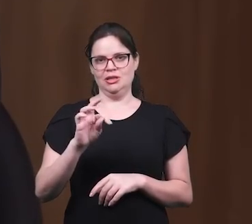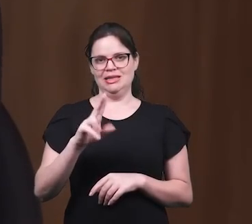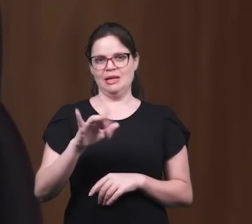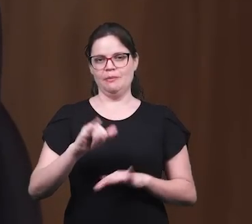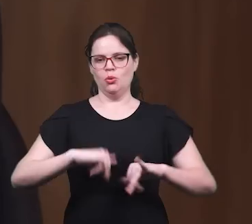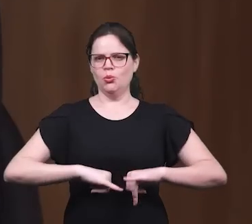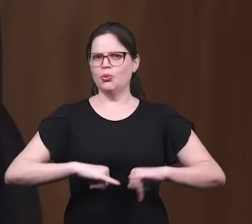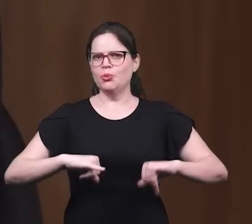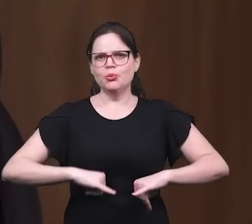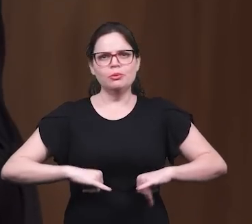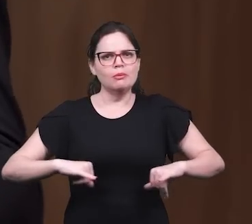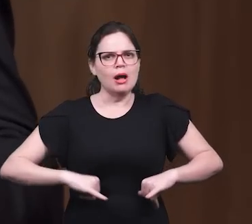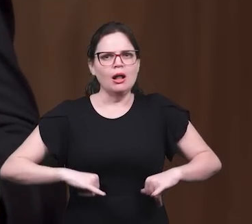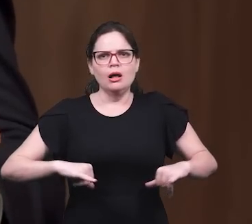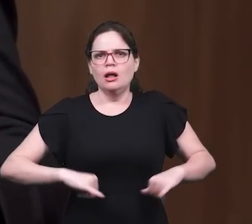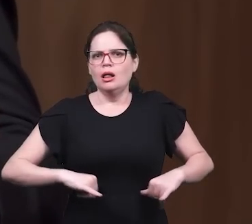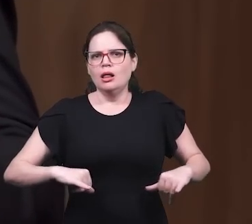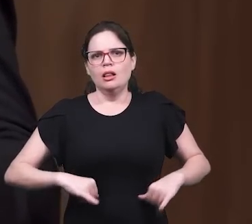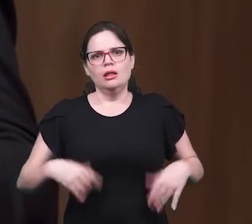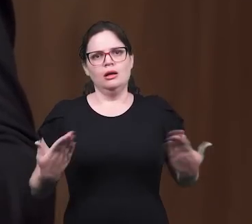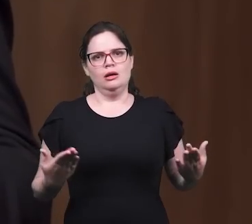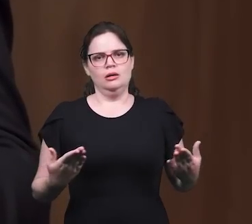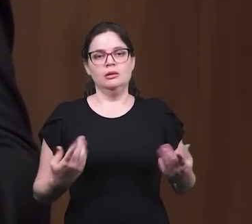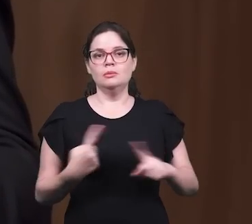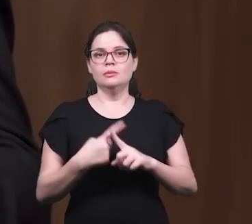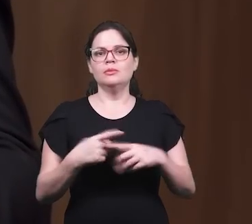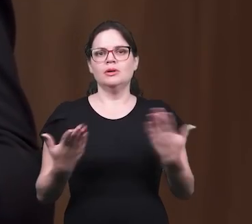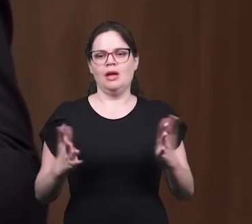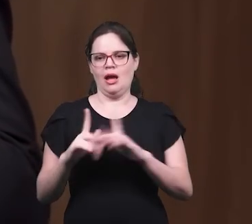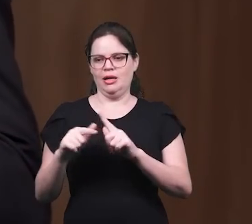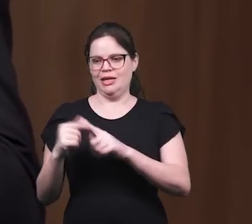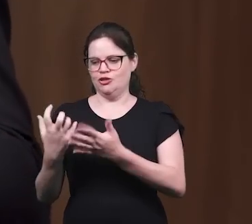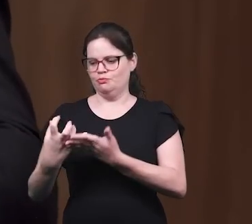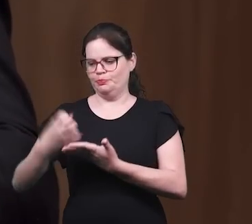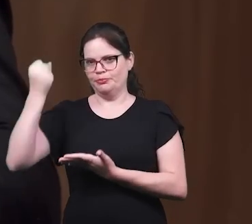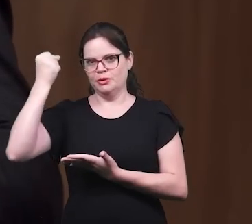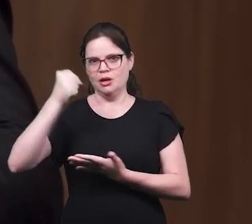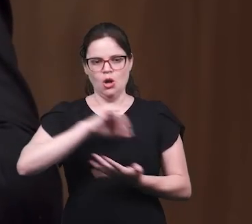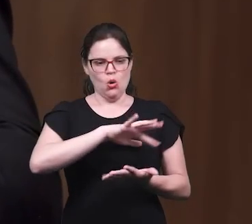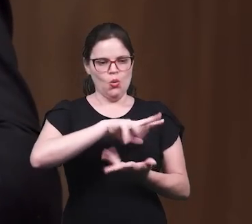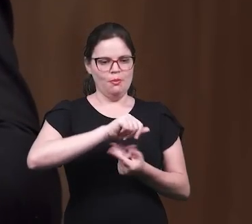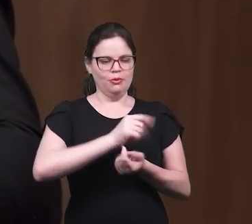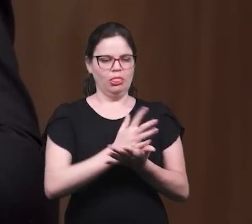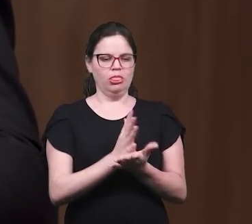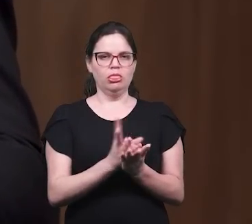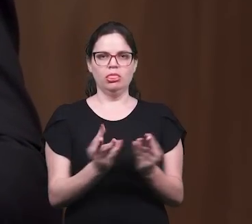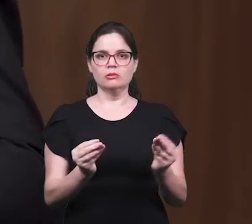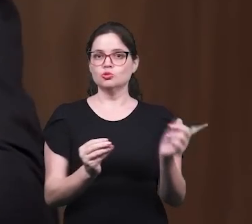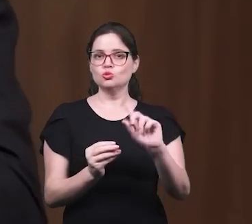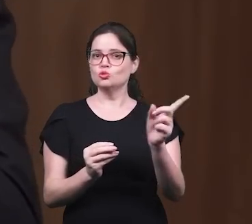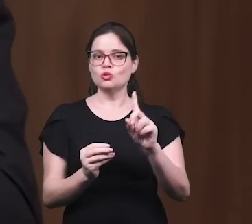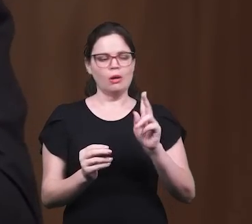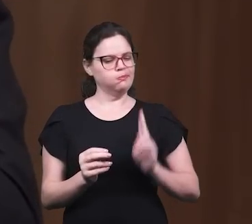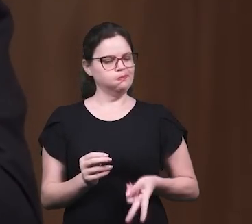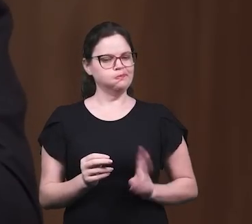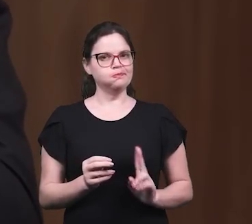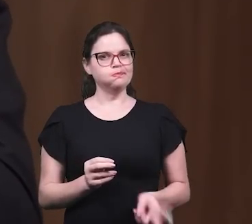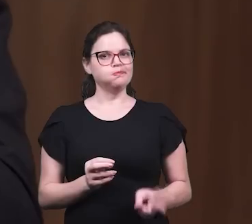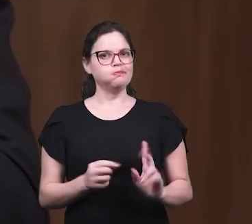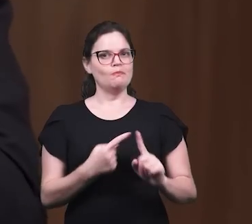Então a igreja arrebatada. O mundo acabou? Não, o mundo permanece, vivendo